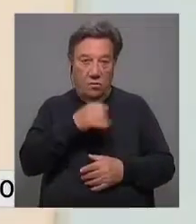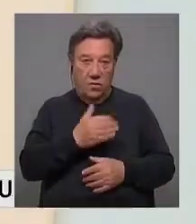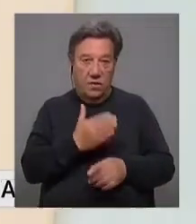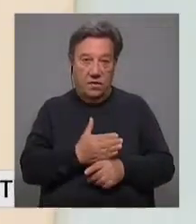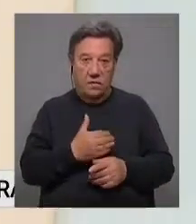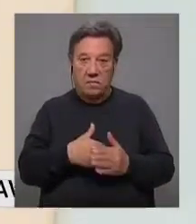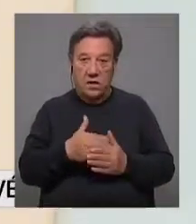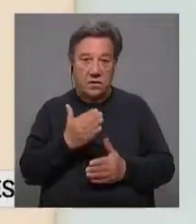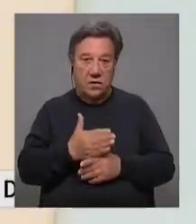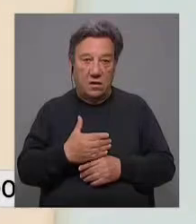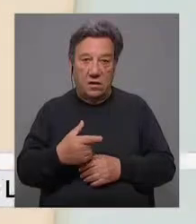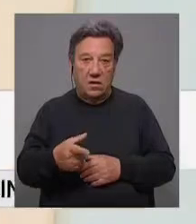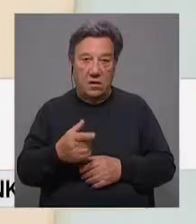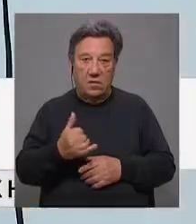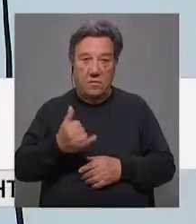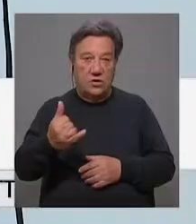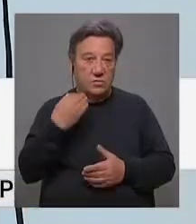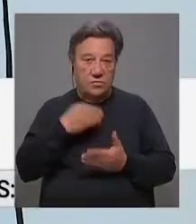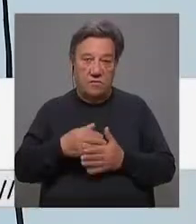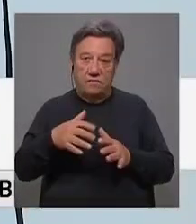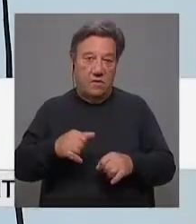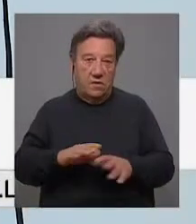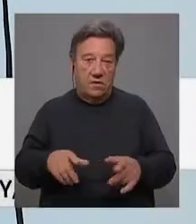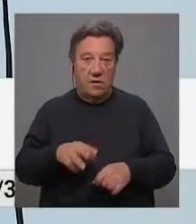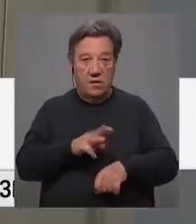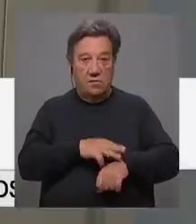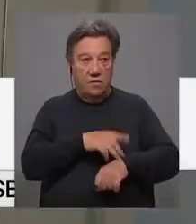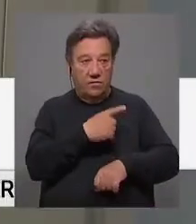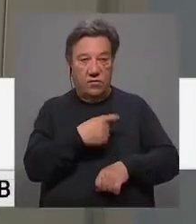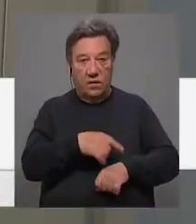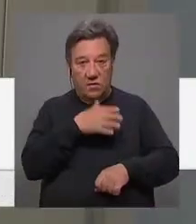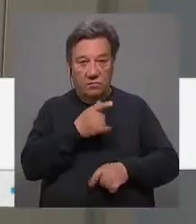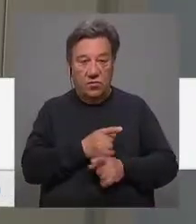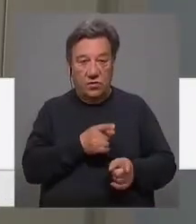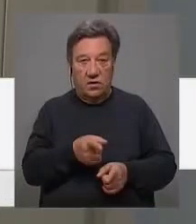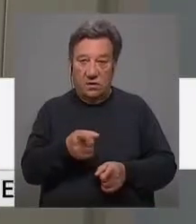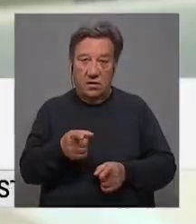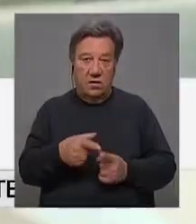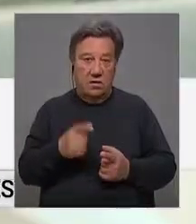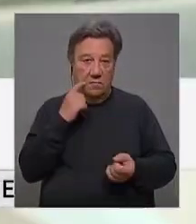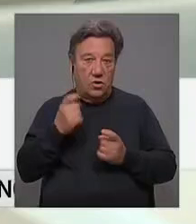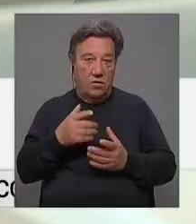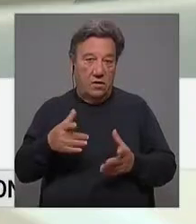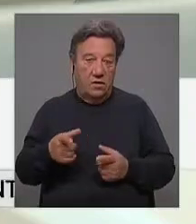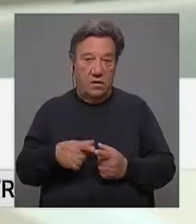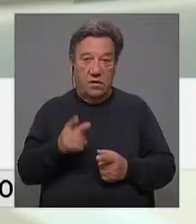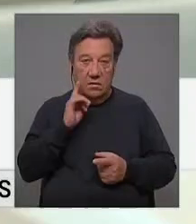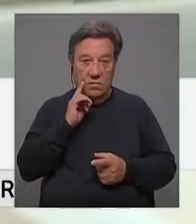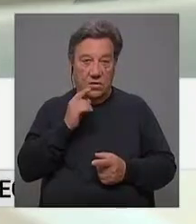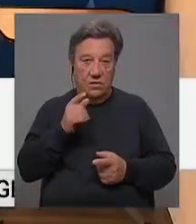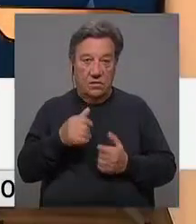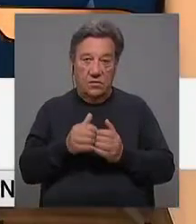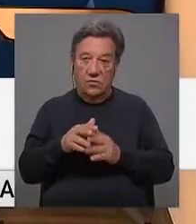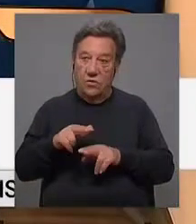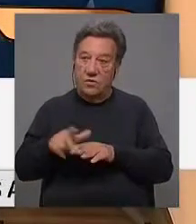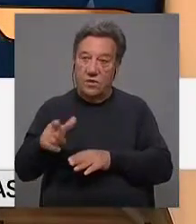no máximo até a próxima segunda-feira. O provedor tem uma explicação para esta grande procura. É importante retirar do